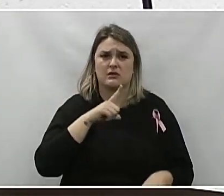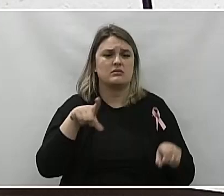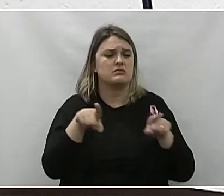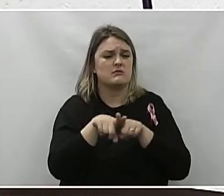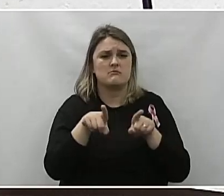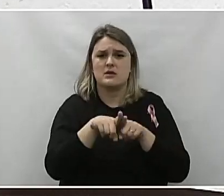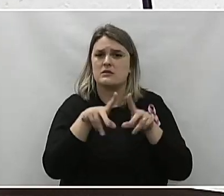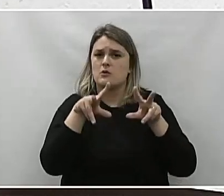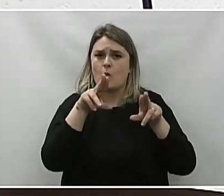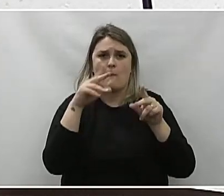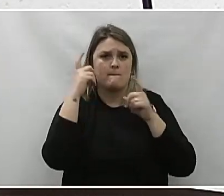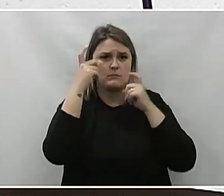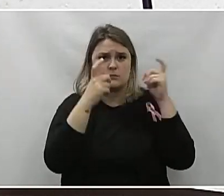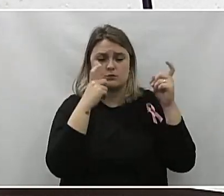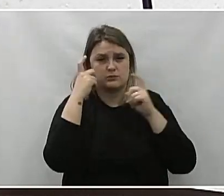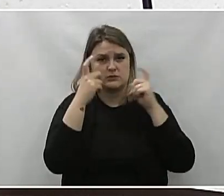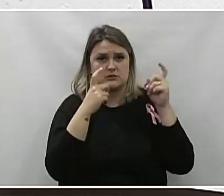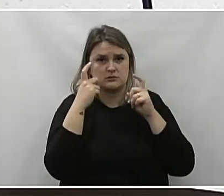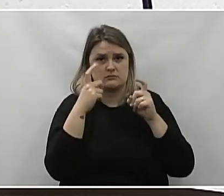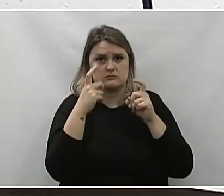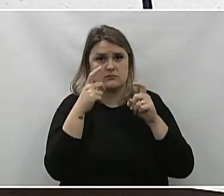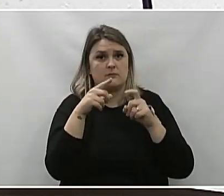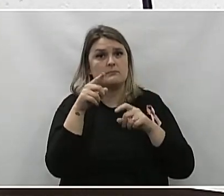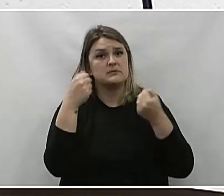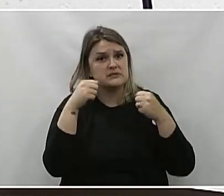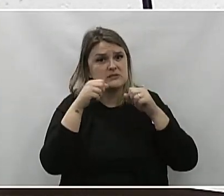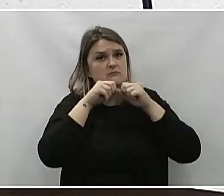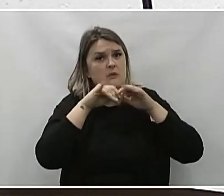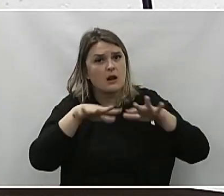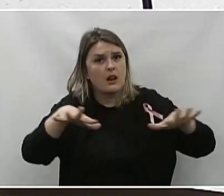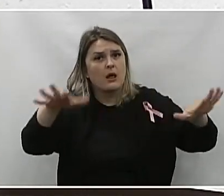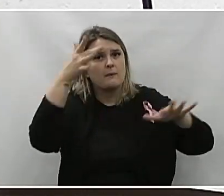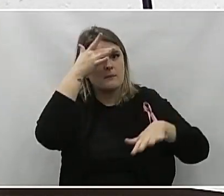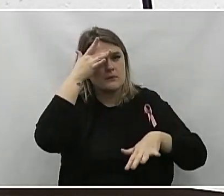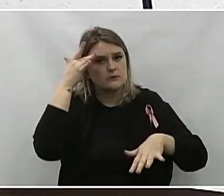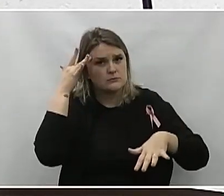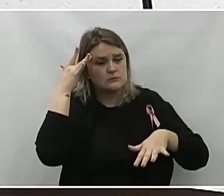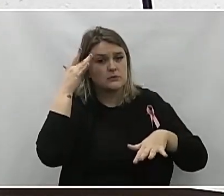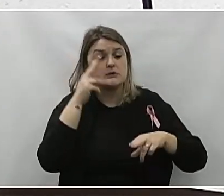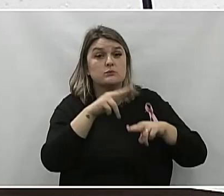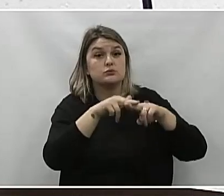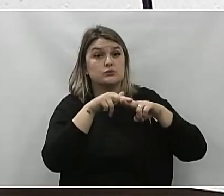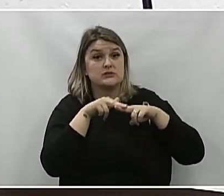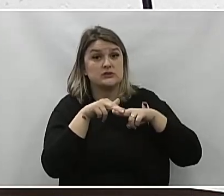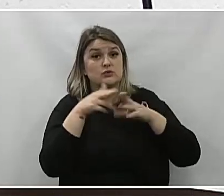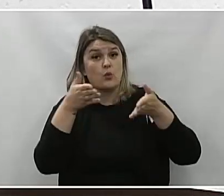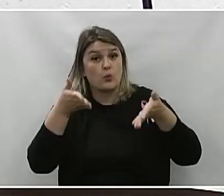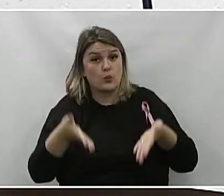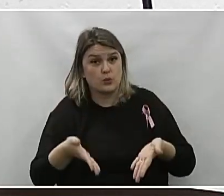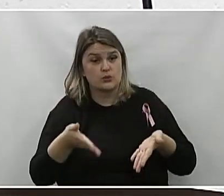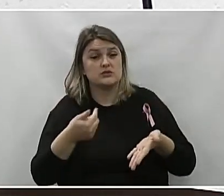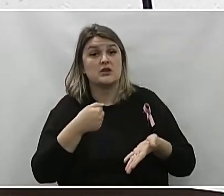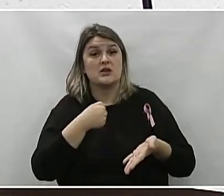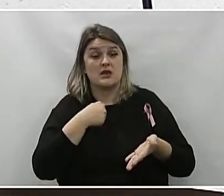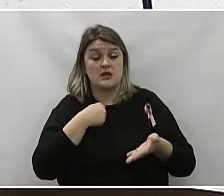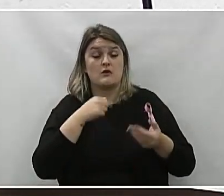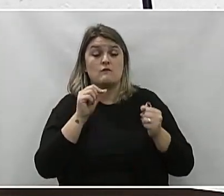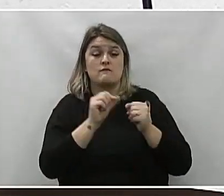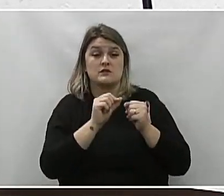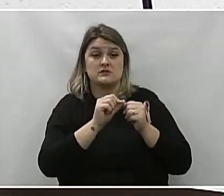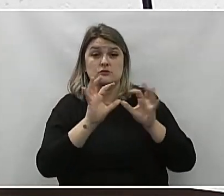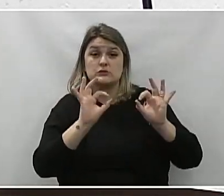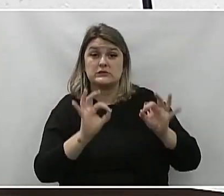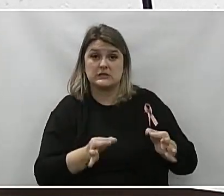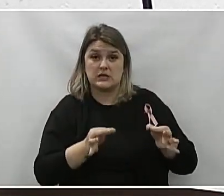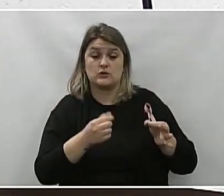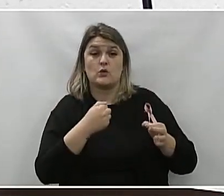essa preocupação para levar para os eleitores de vocês é por isso que essa noite eu tô formalizando